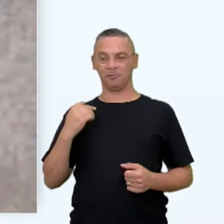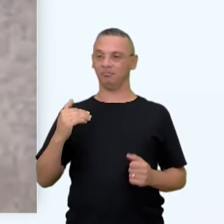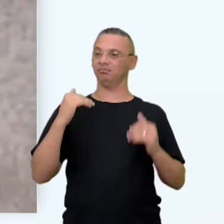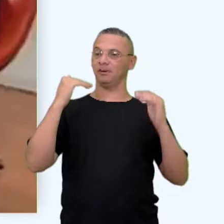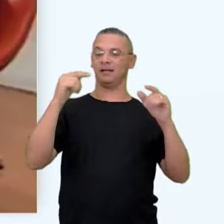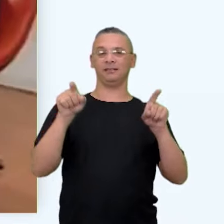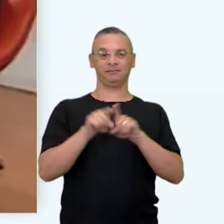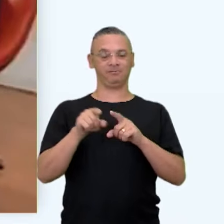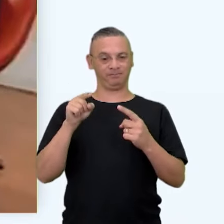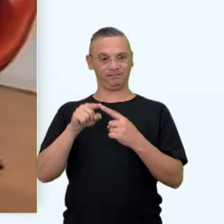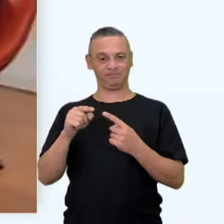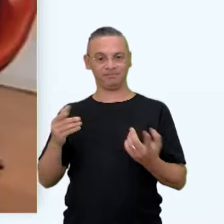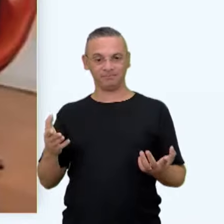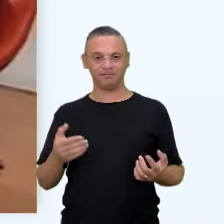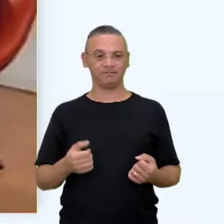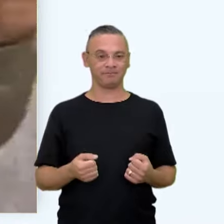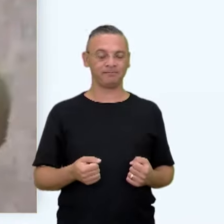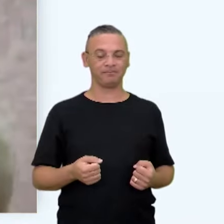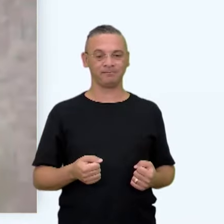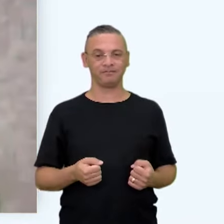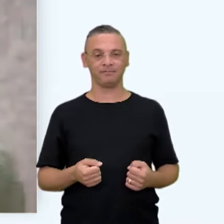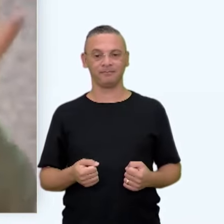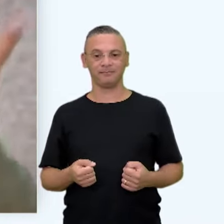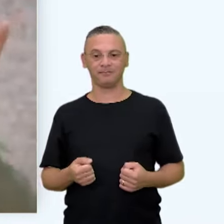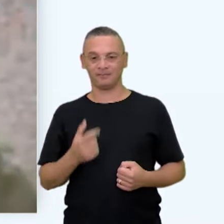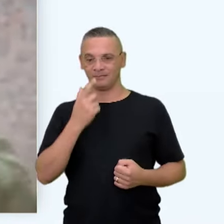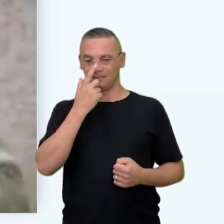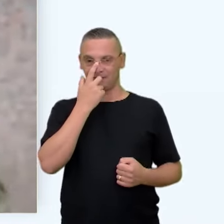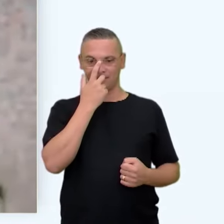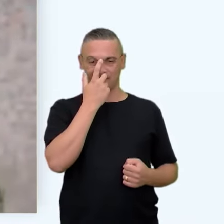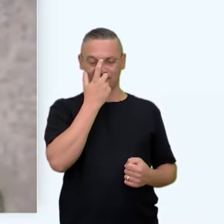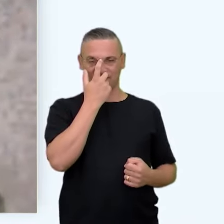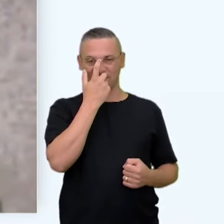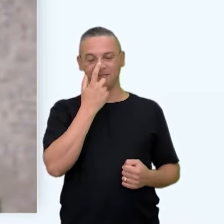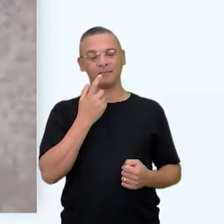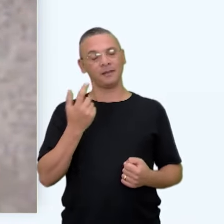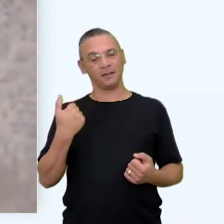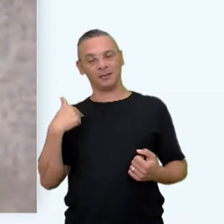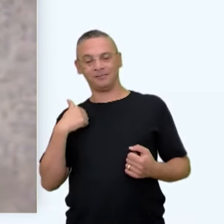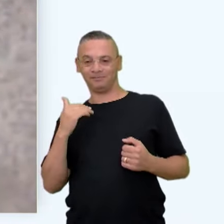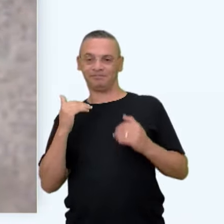quer dizer... Não, mais do que os entrevistados. Tá certo.